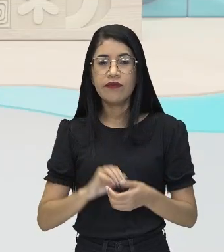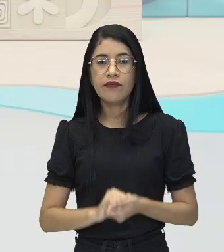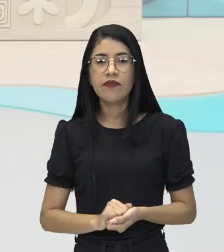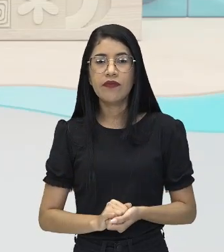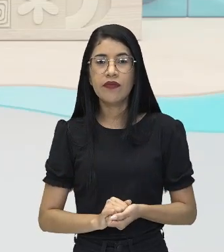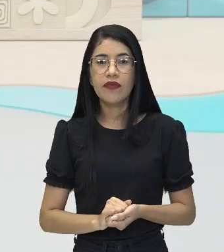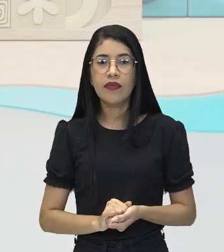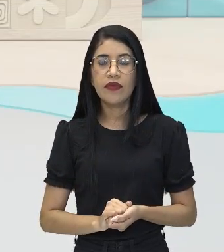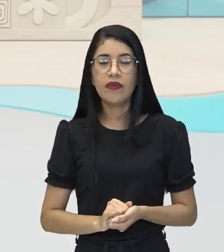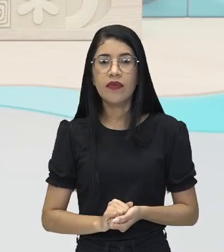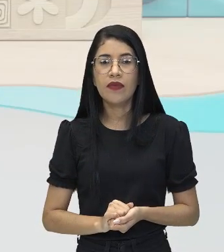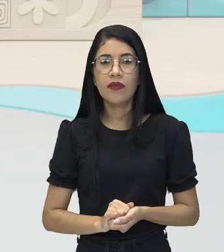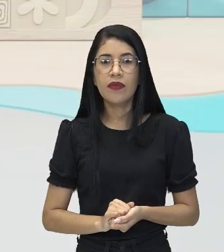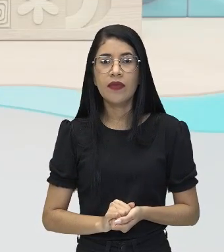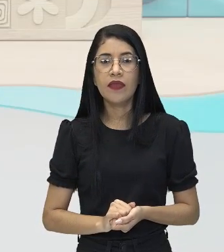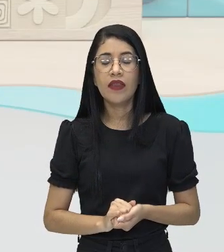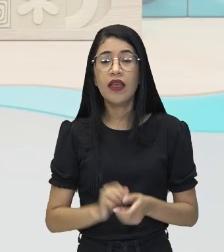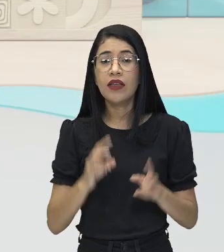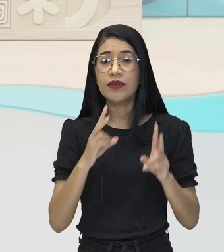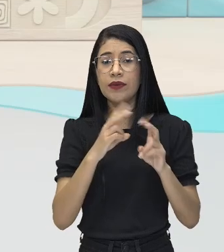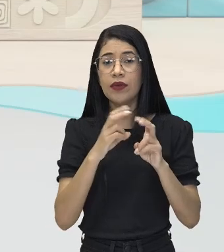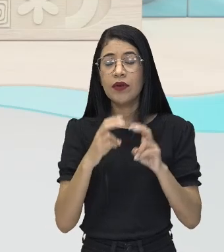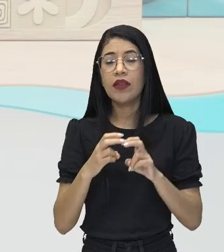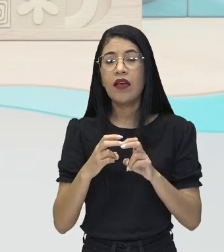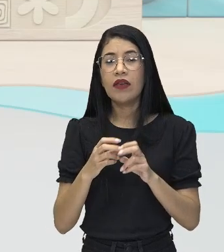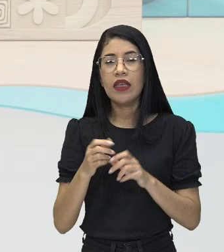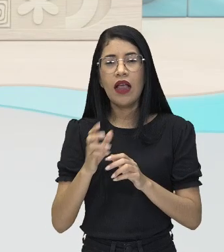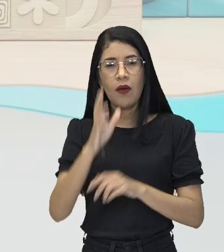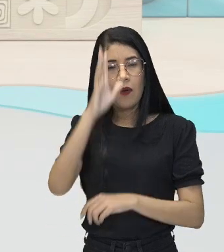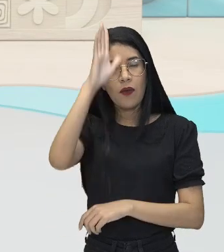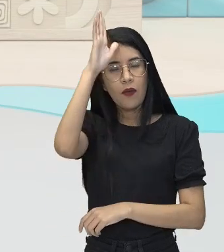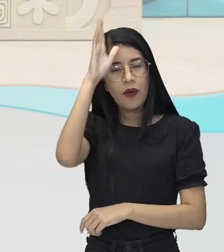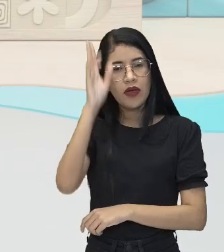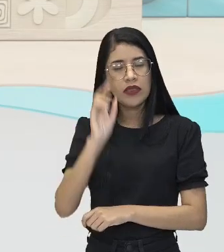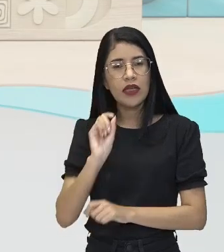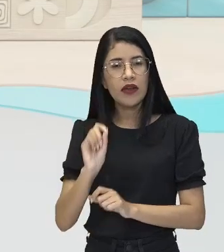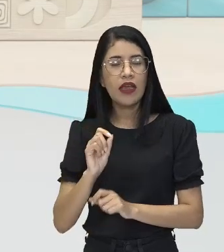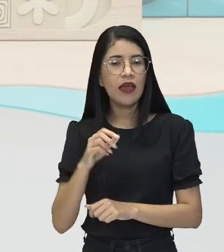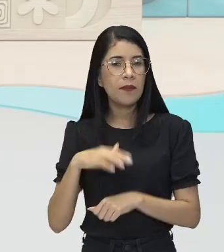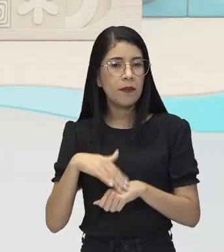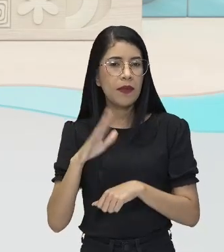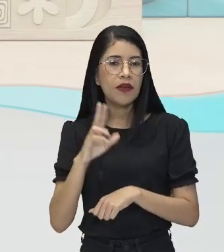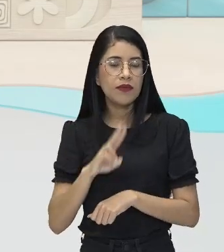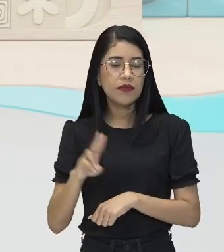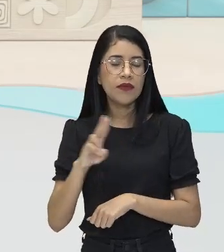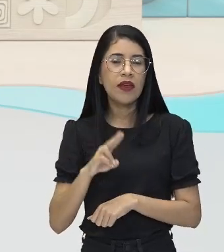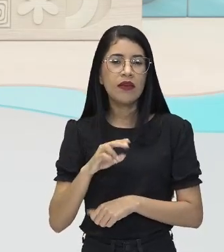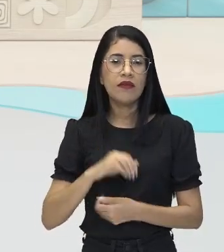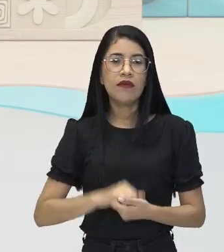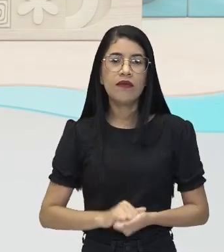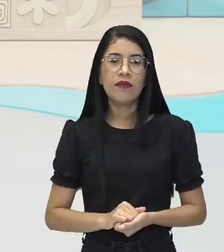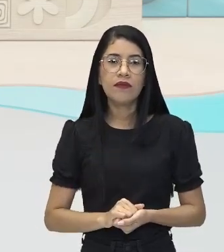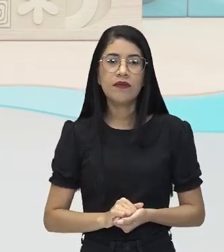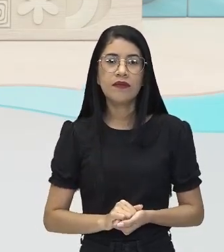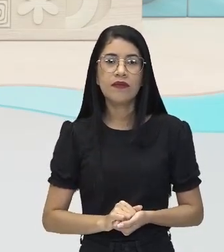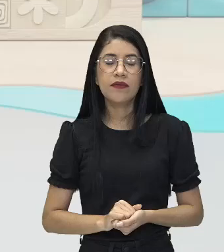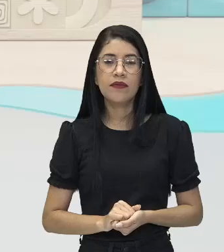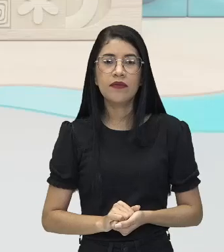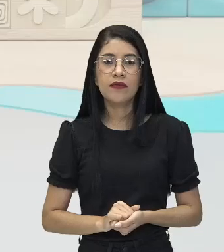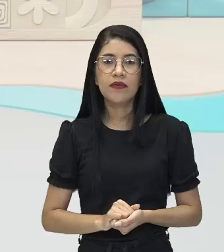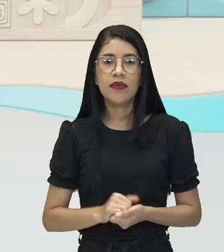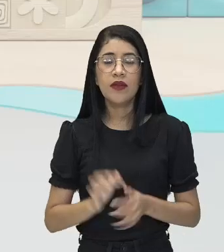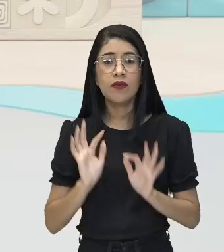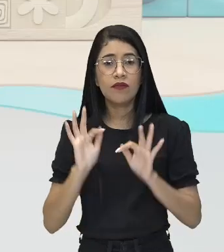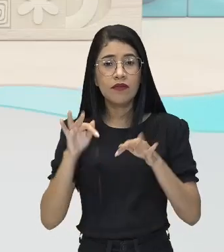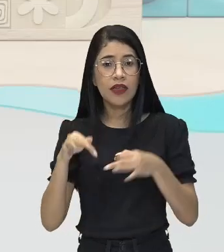ali lutando, que era algo que os romanos utilizavam bastante, certo? Então, meus queridos, eu